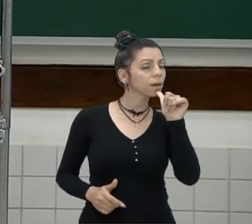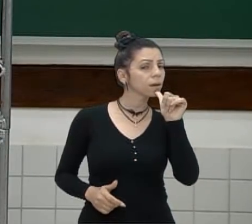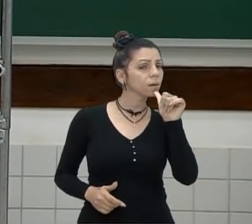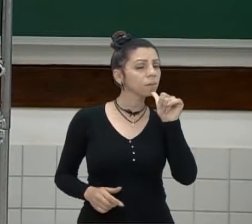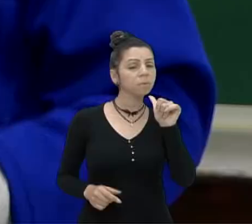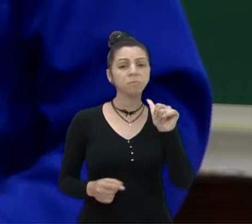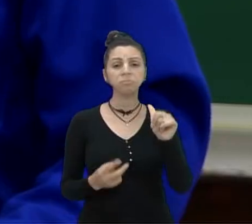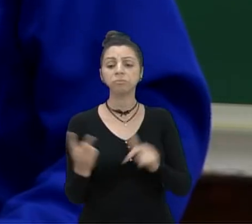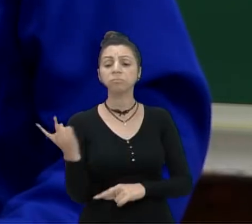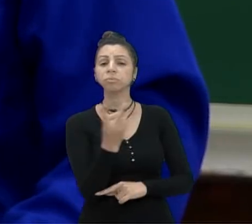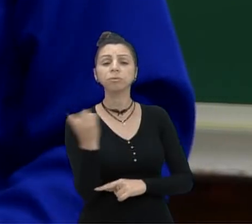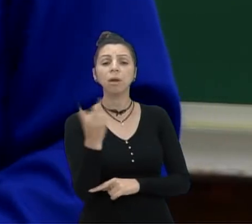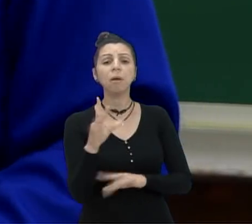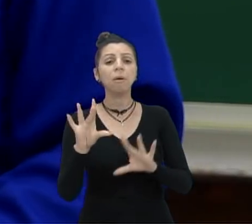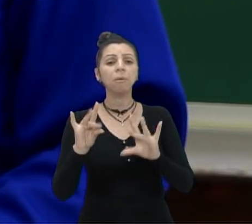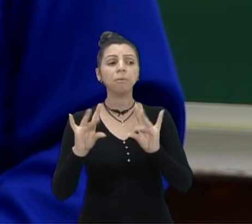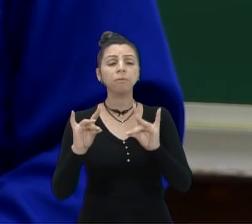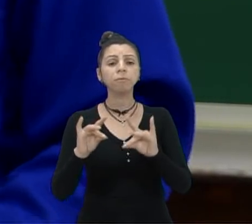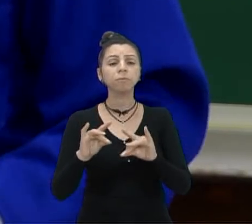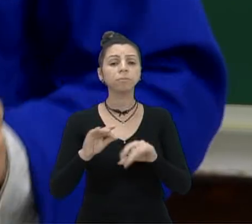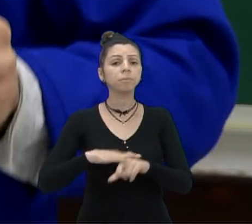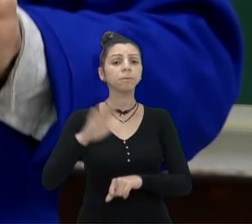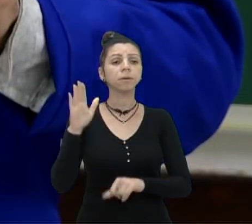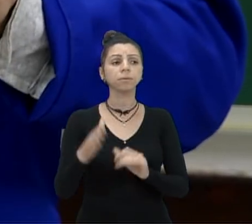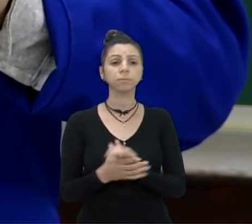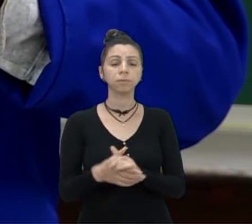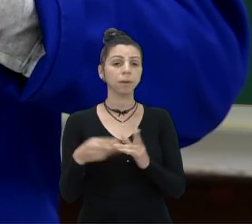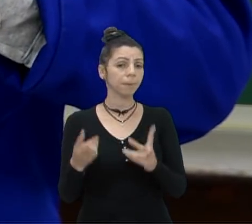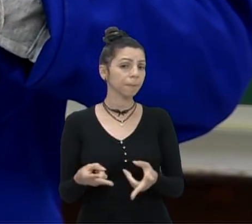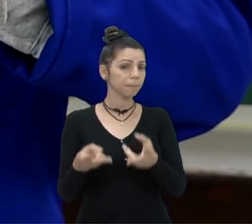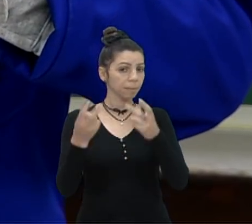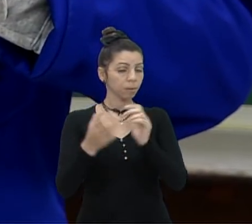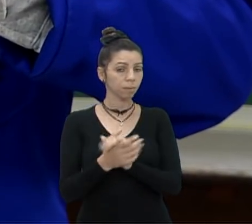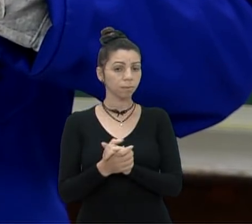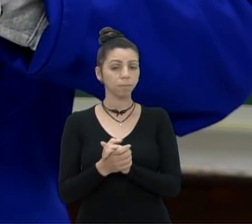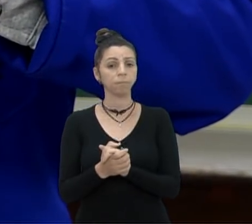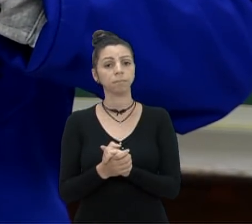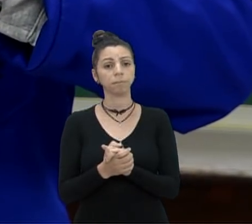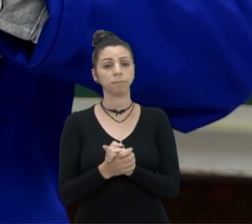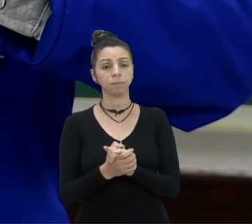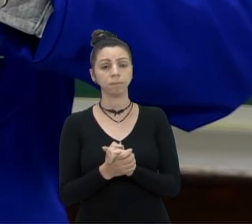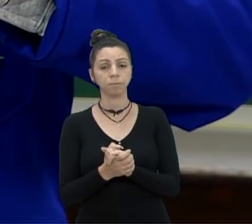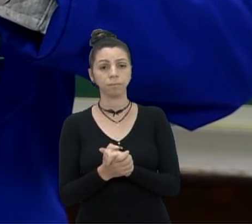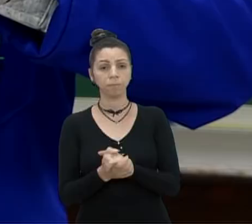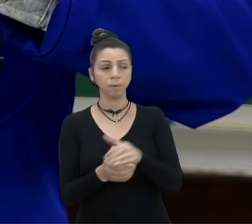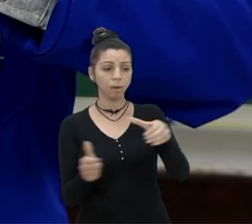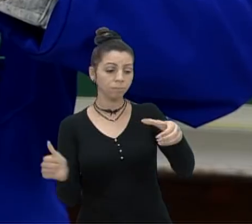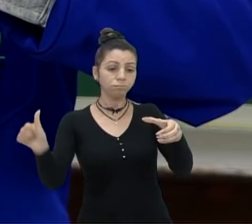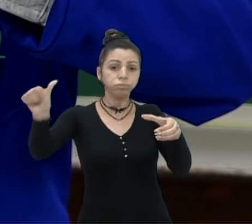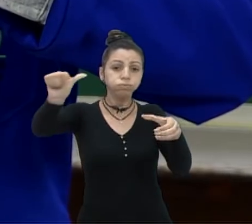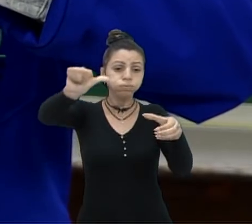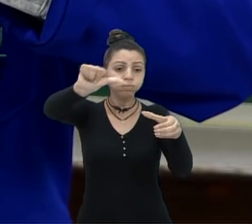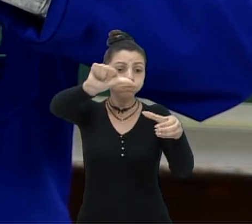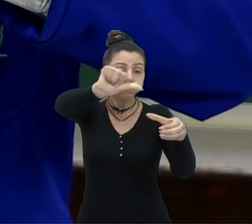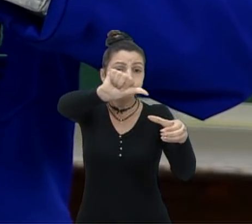viscoso? Percebam a velocidade que essa água vai cair.